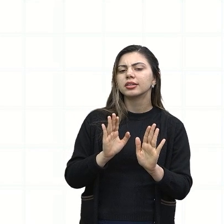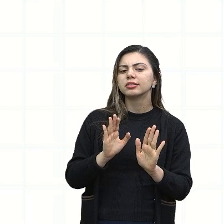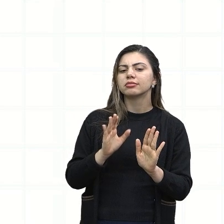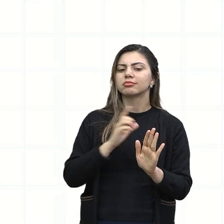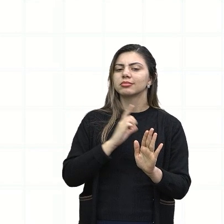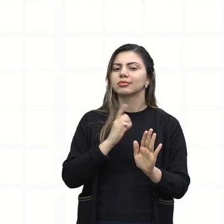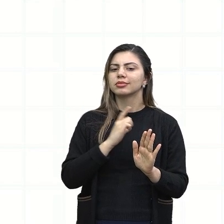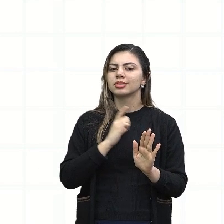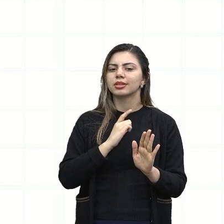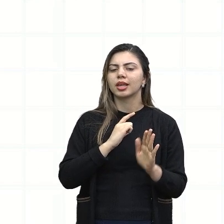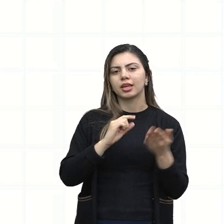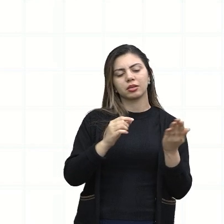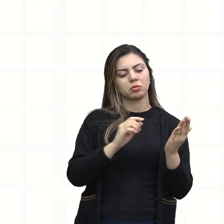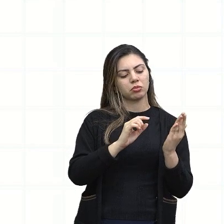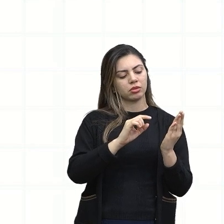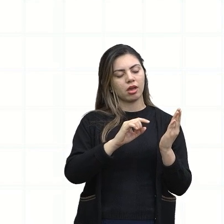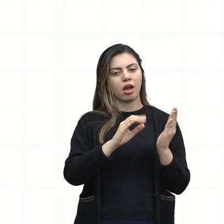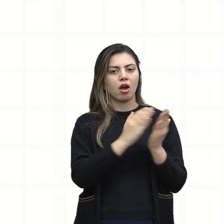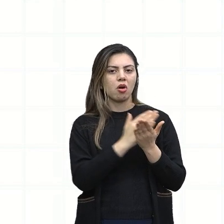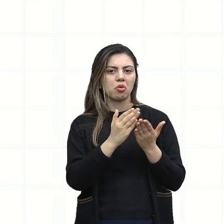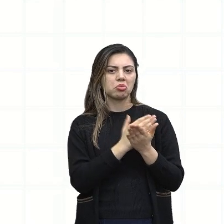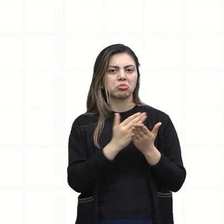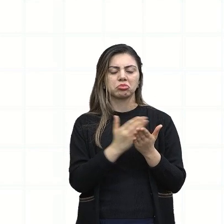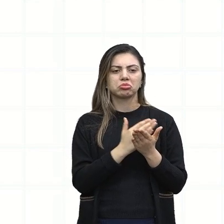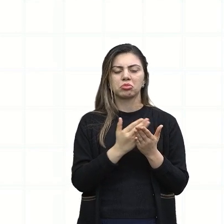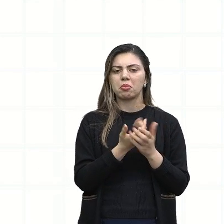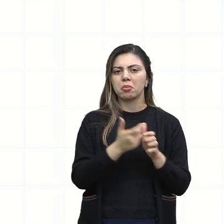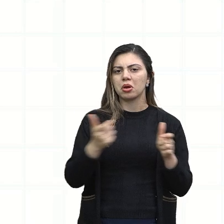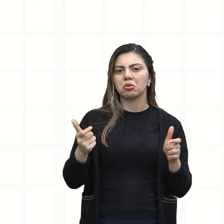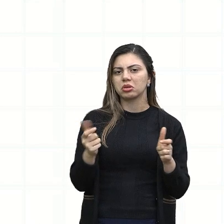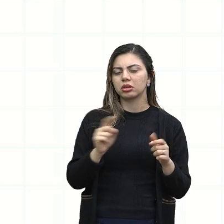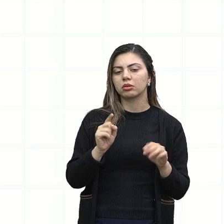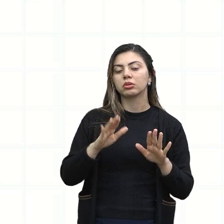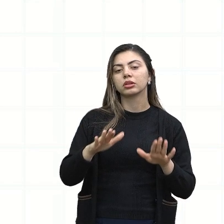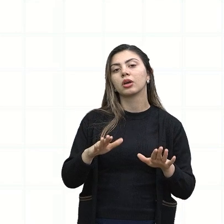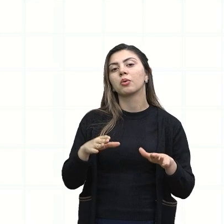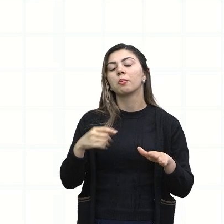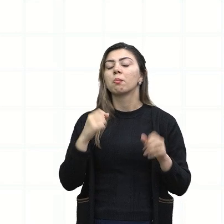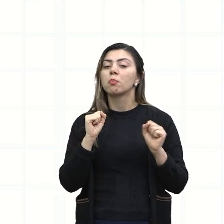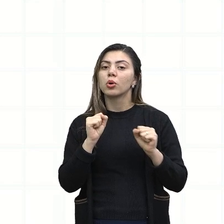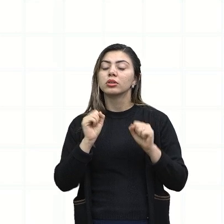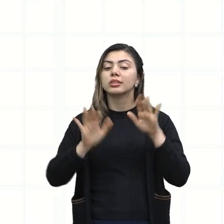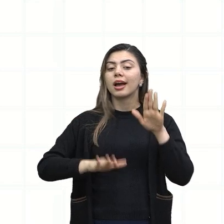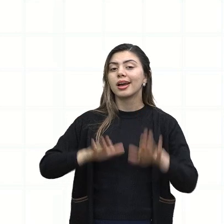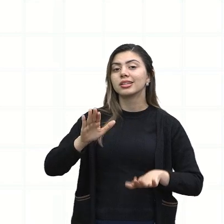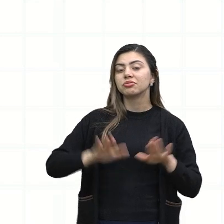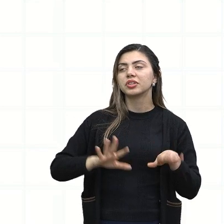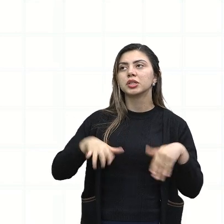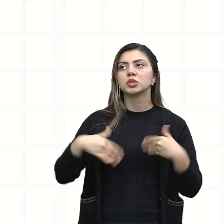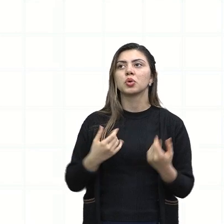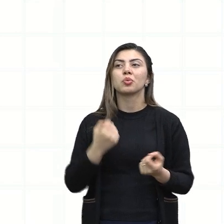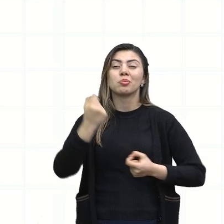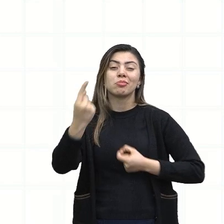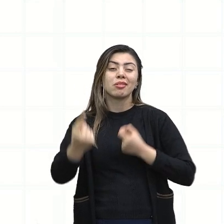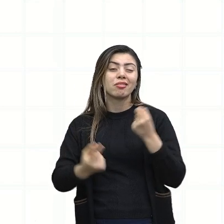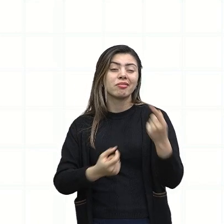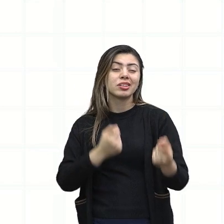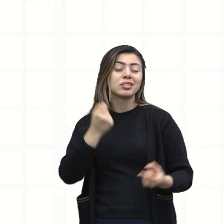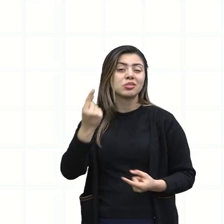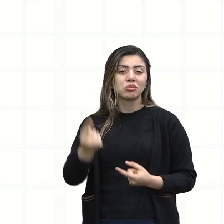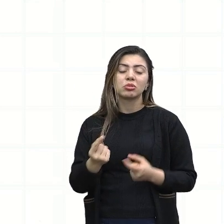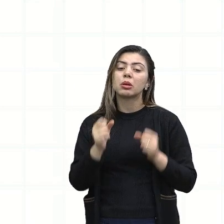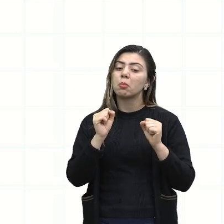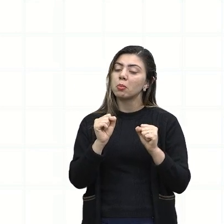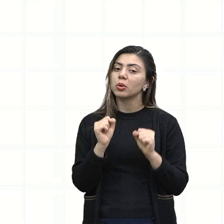muitos quadradinhos vazios, então posso dizer que às vezes ou raramente ou frequentemente,